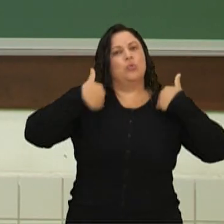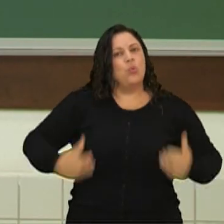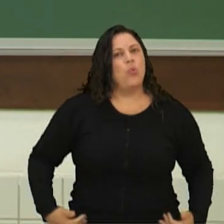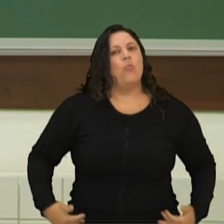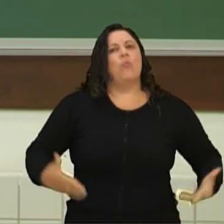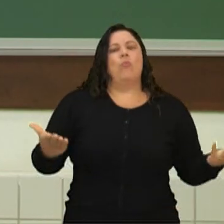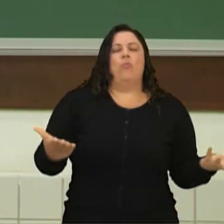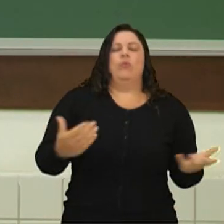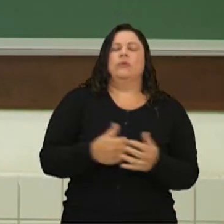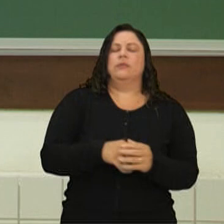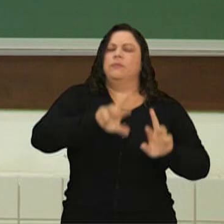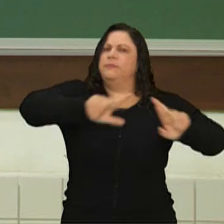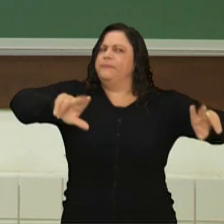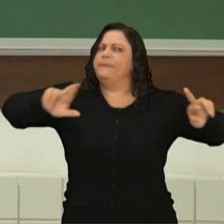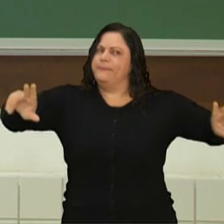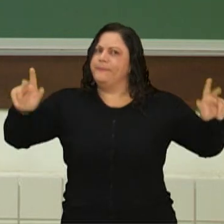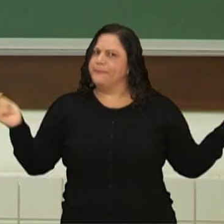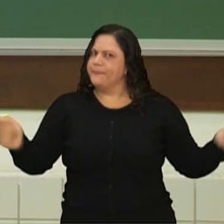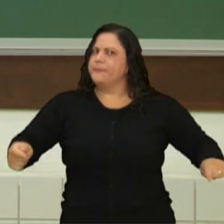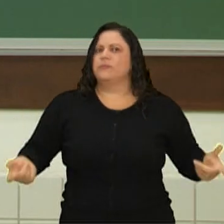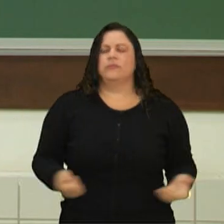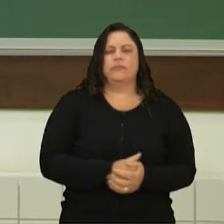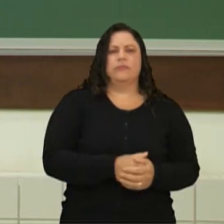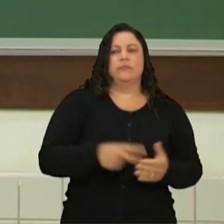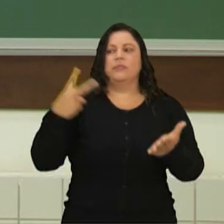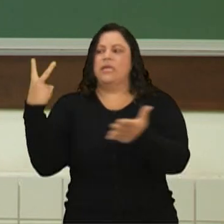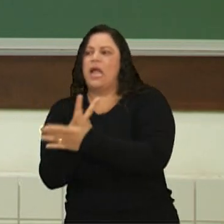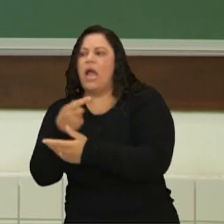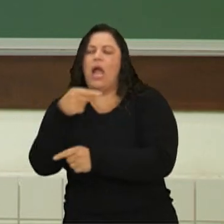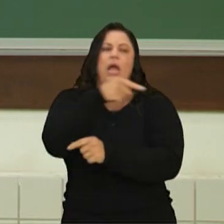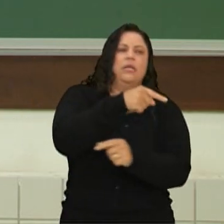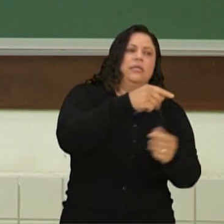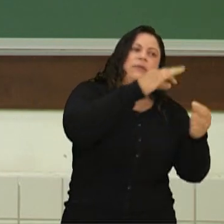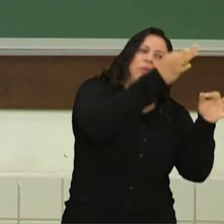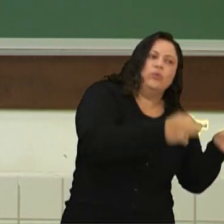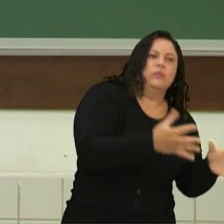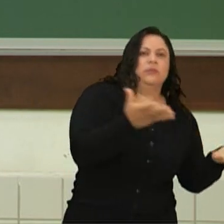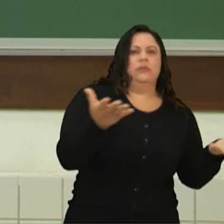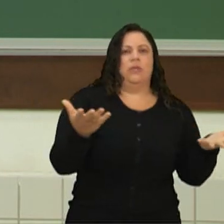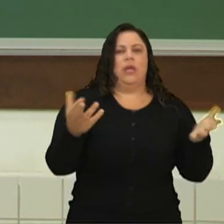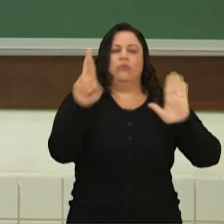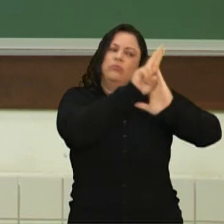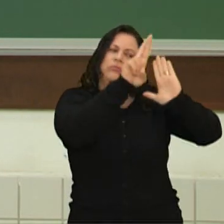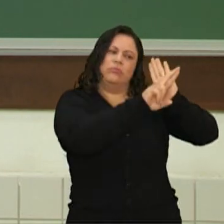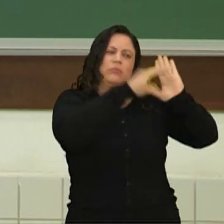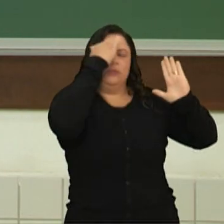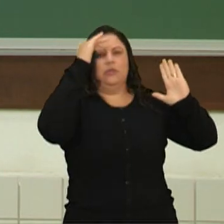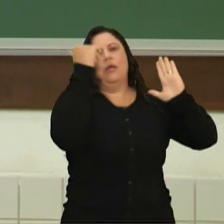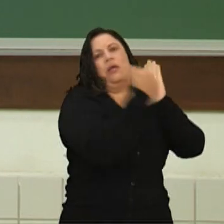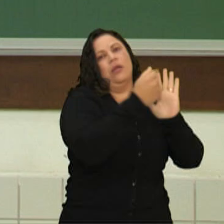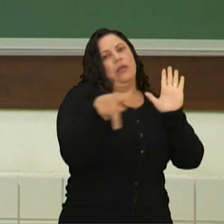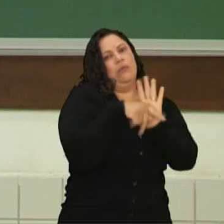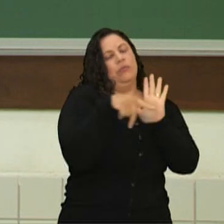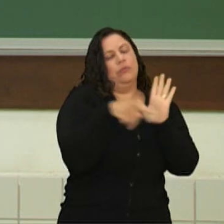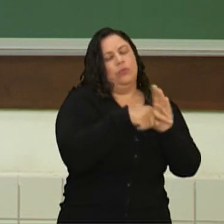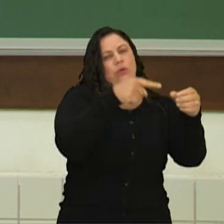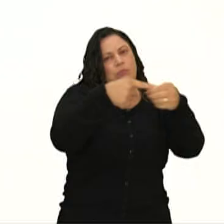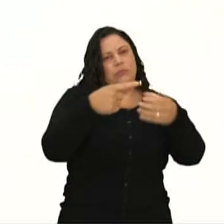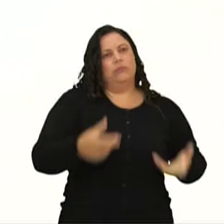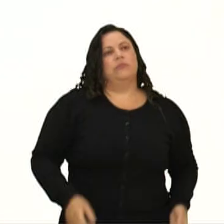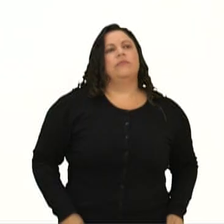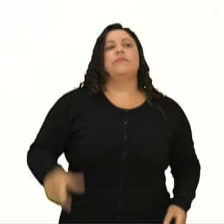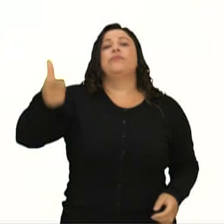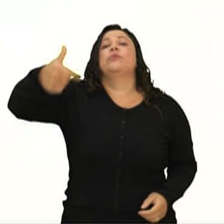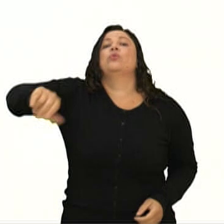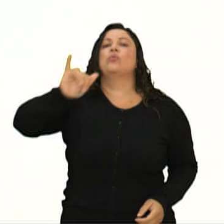para uma, mas para outra pode ser certo a tal regra ou a tal conduta. Outro exemplo de valores e costumes